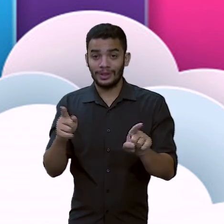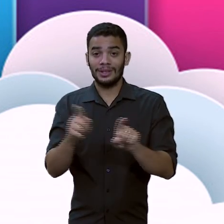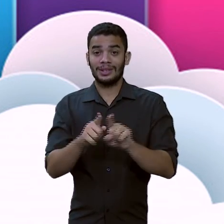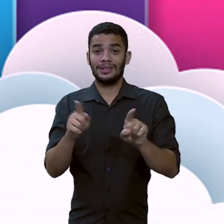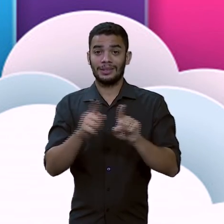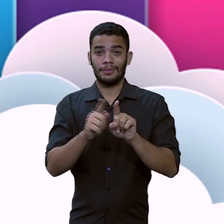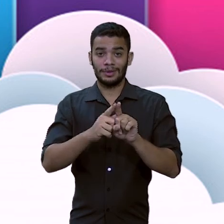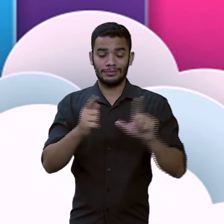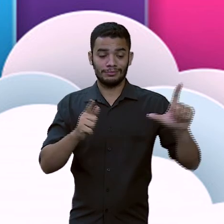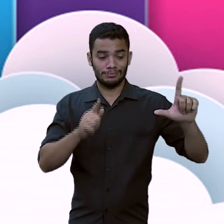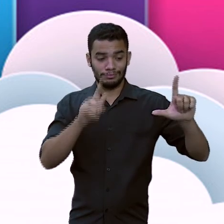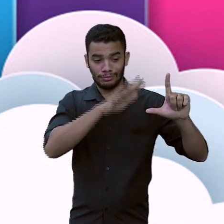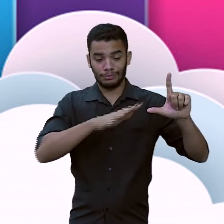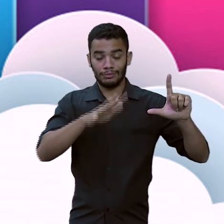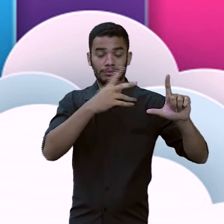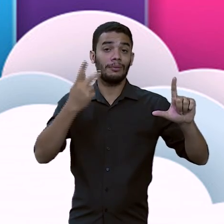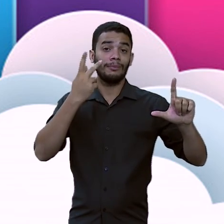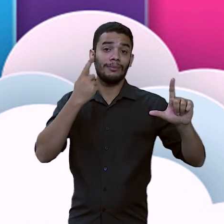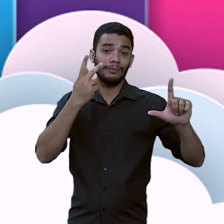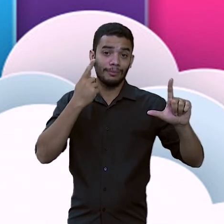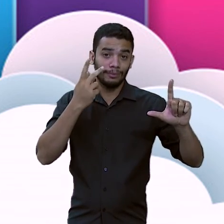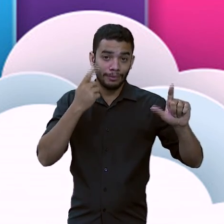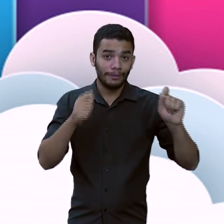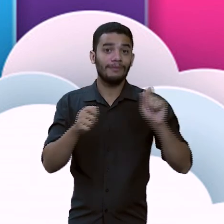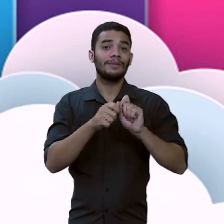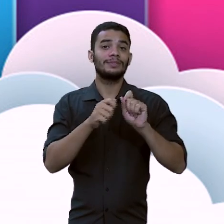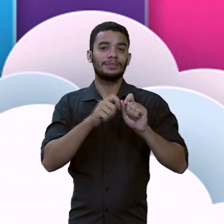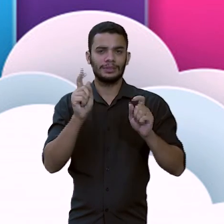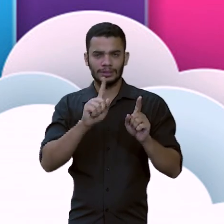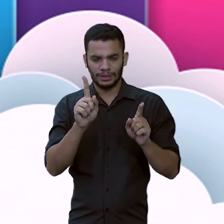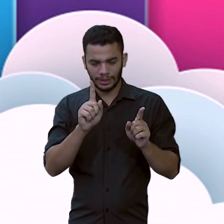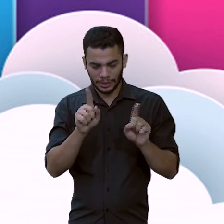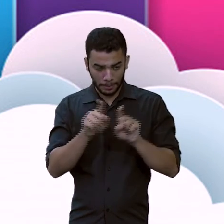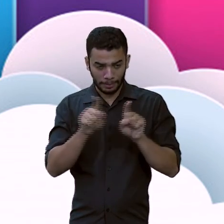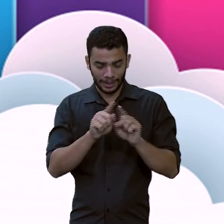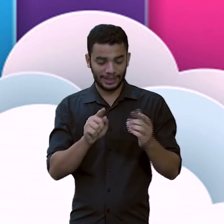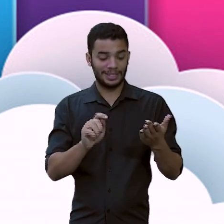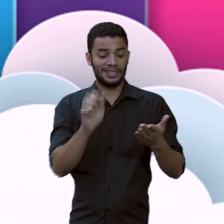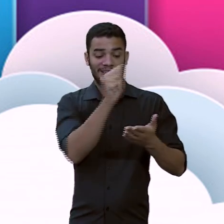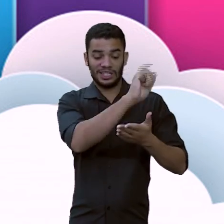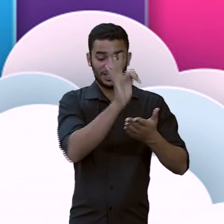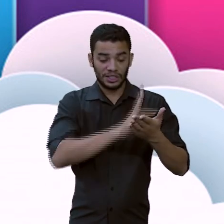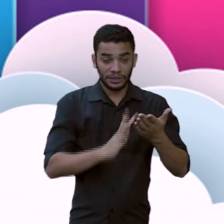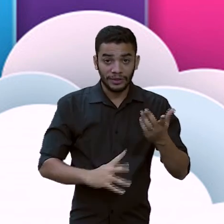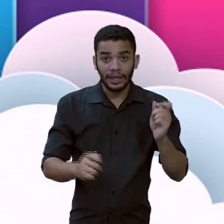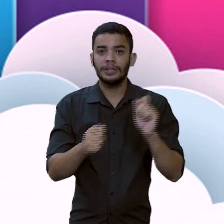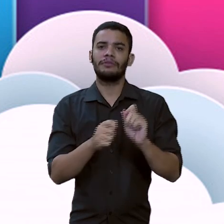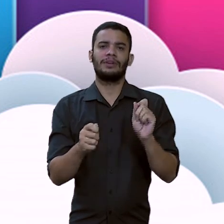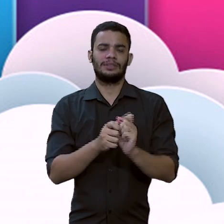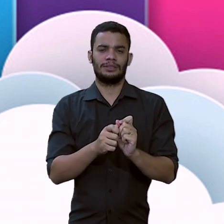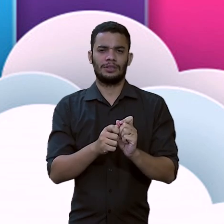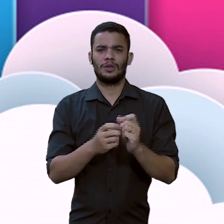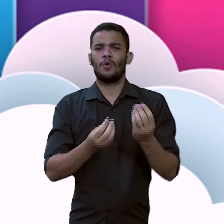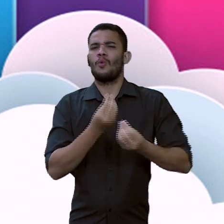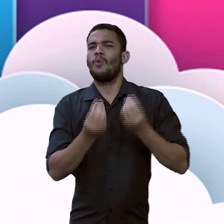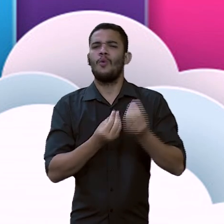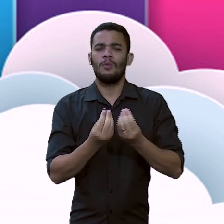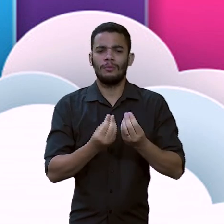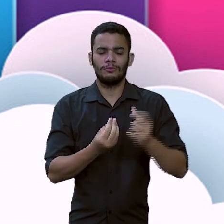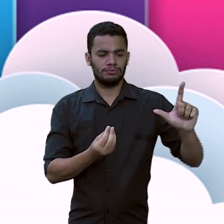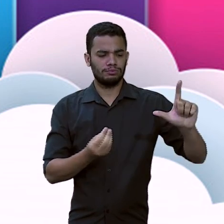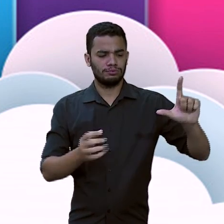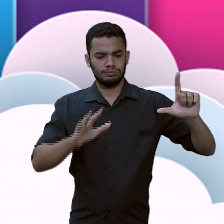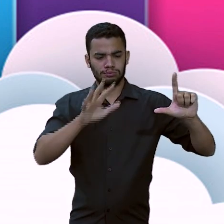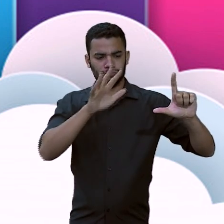plataforma smedgv.com/aluno. Realize todas as atividades. Você também pode posicionar a câmera do seu celular no